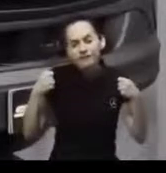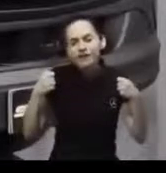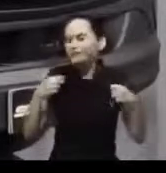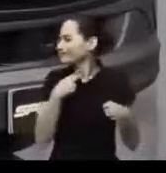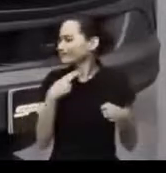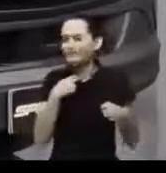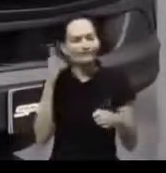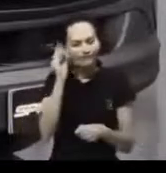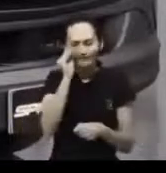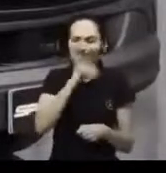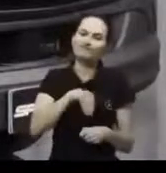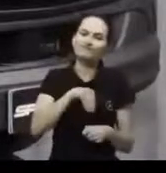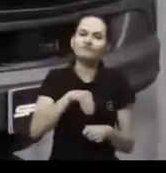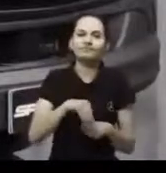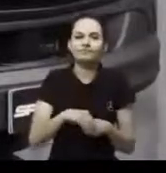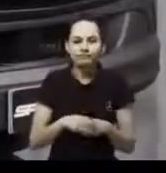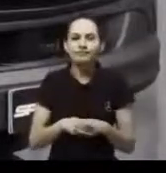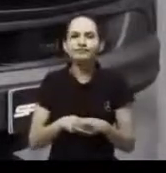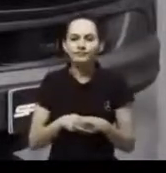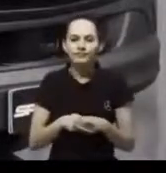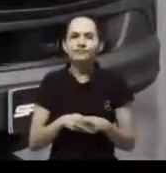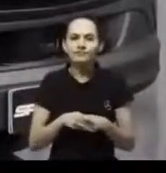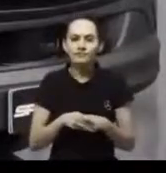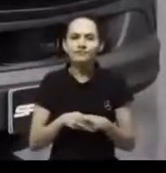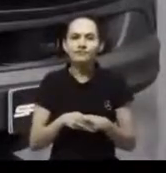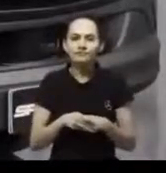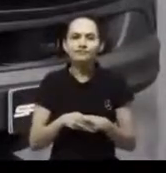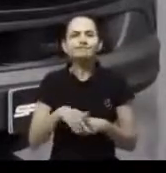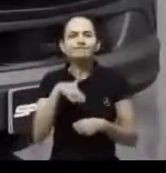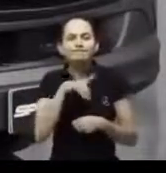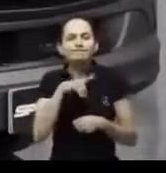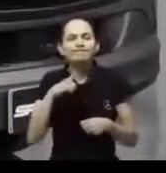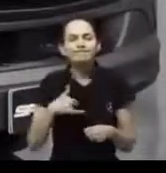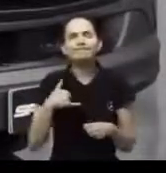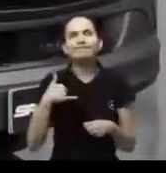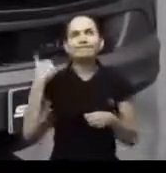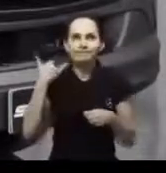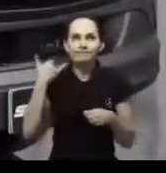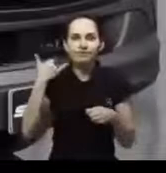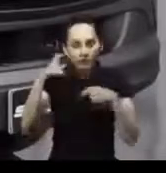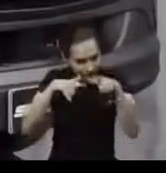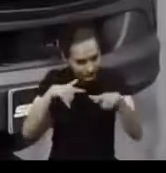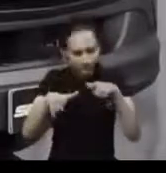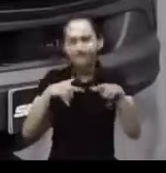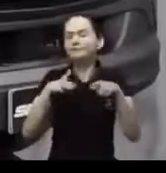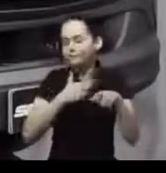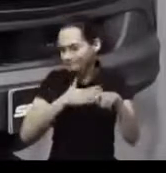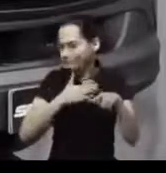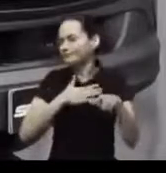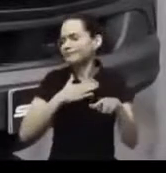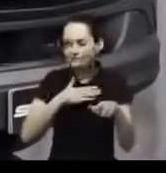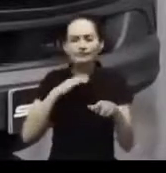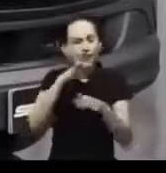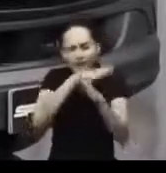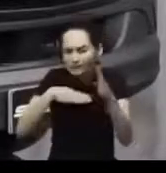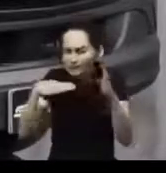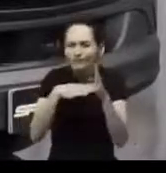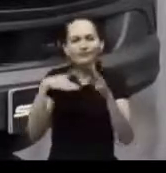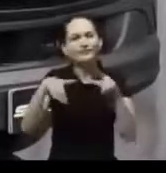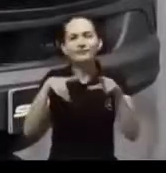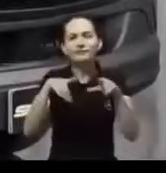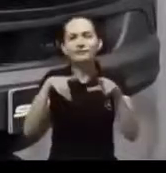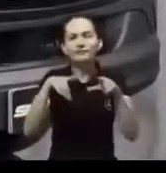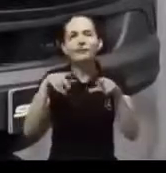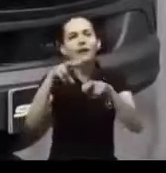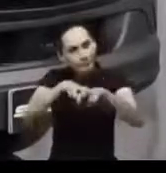não pode desistir né então eu tô aqui e tem um orgulho tremendo do que eu faço e tudo que eu faço obviamente